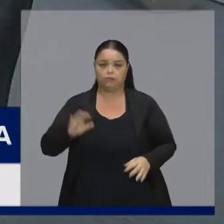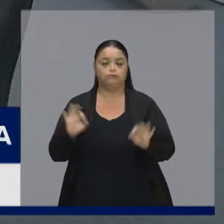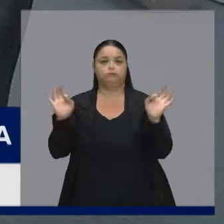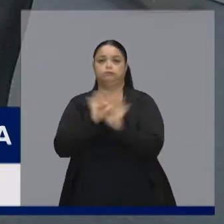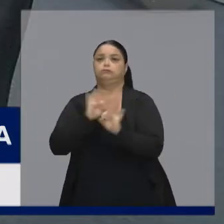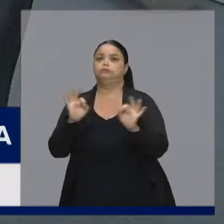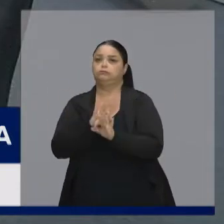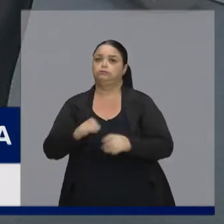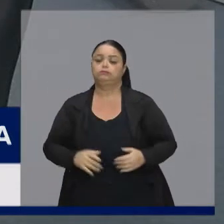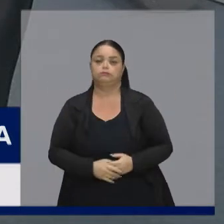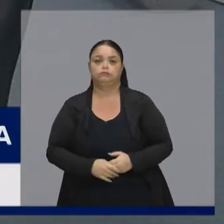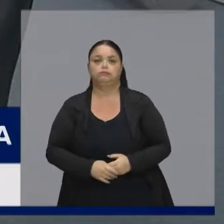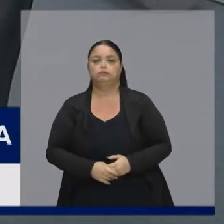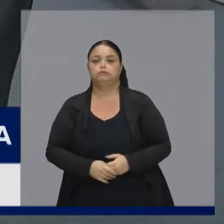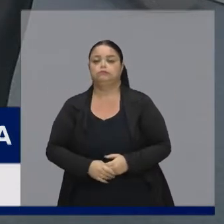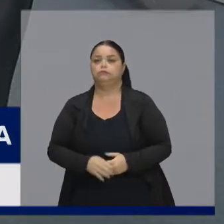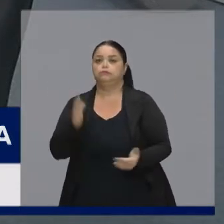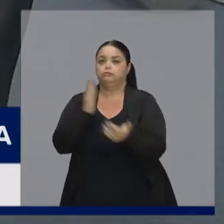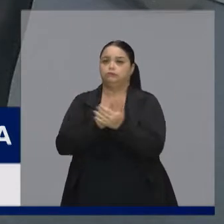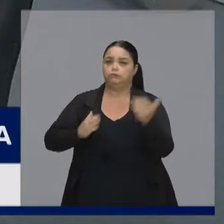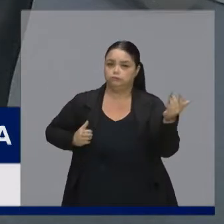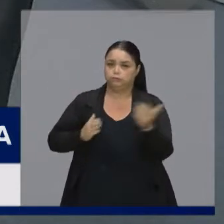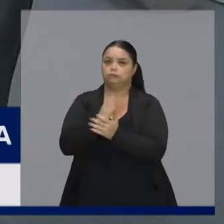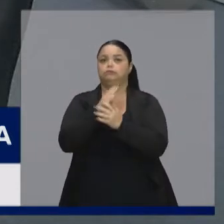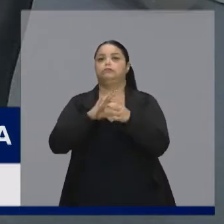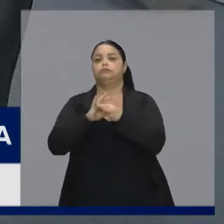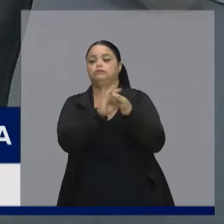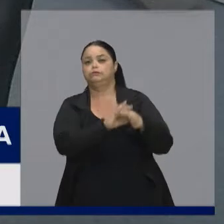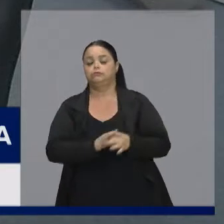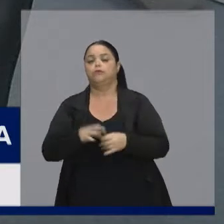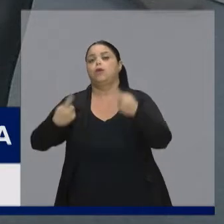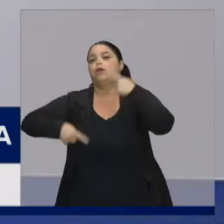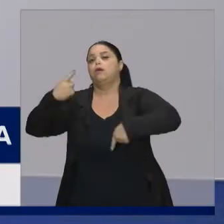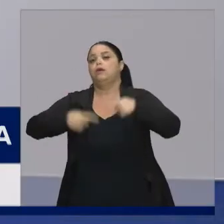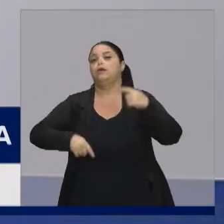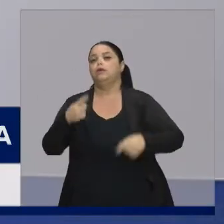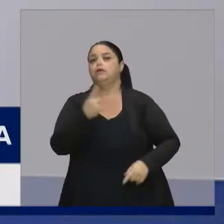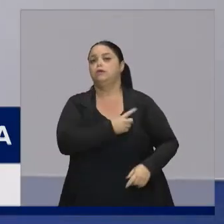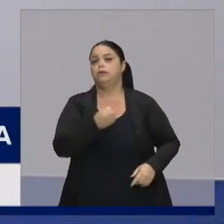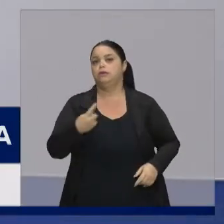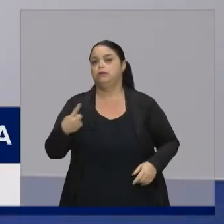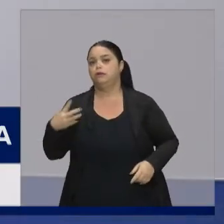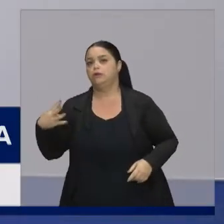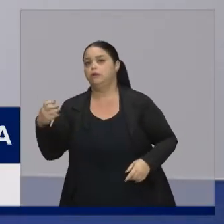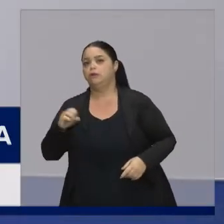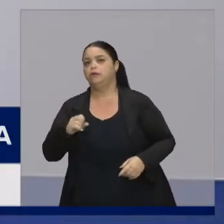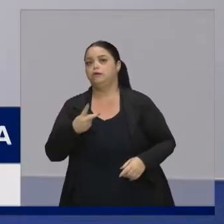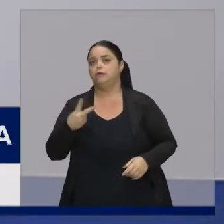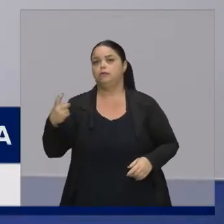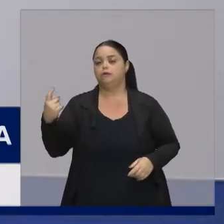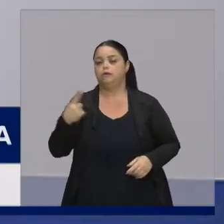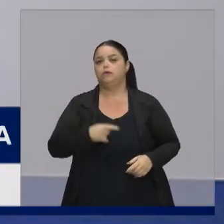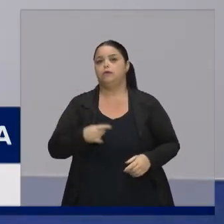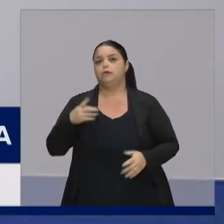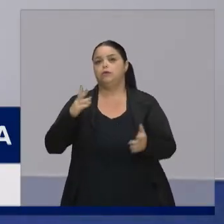Nenhuma manifestação contrária. Processo aprovado por unanimidade. Em discussão, o processo número 13086/2021. Projeto de lei